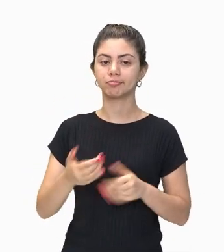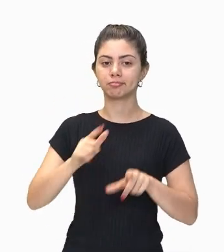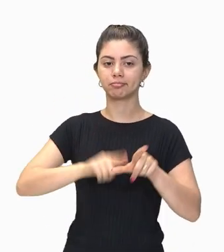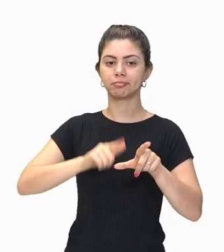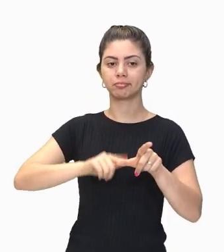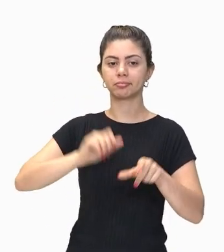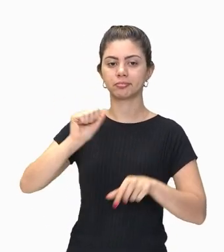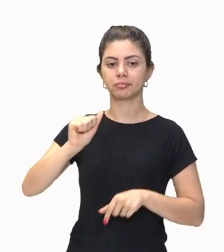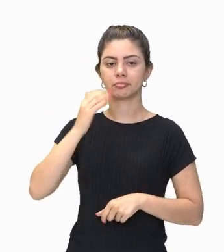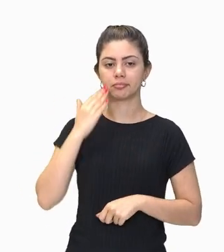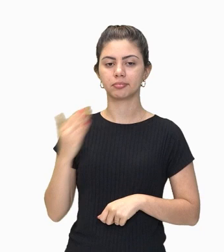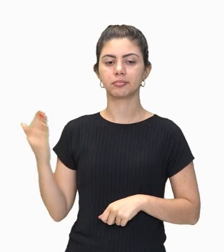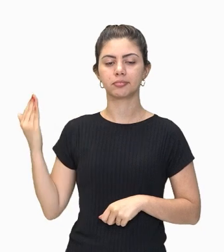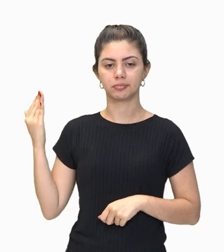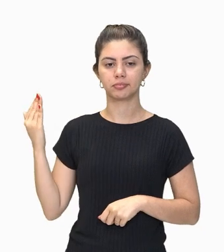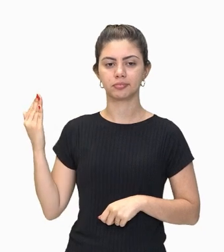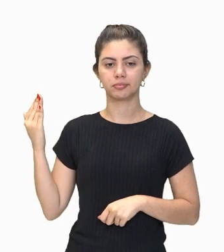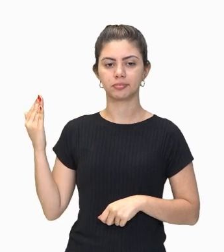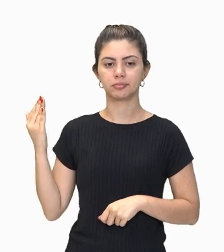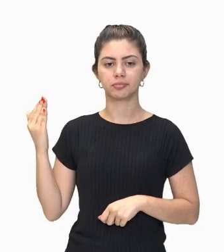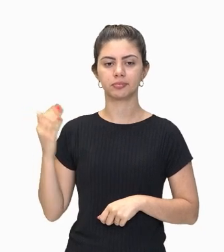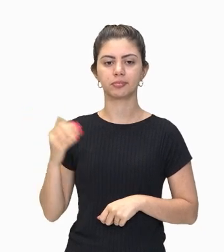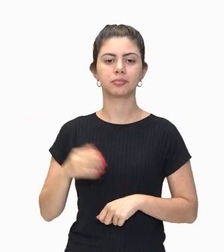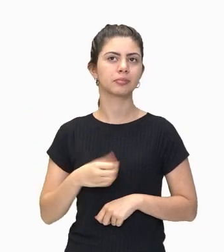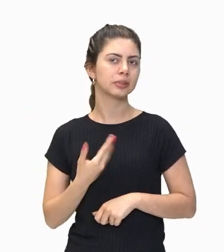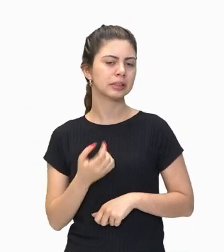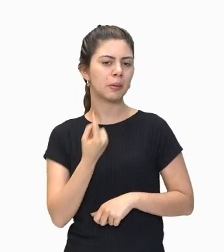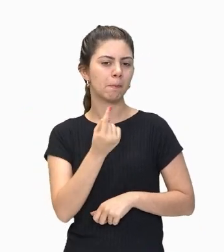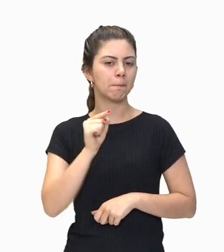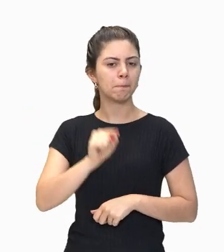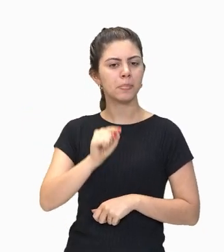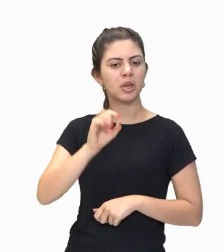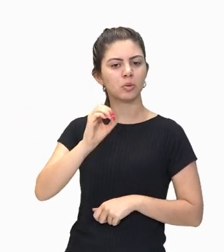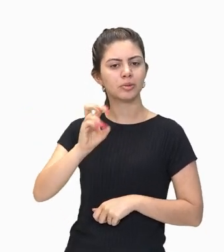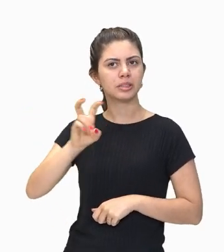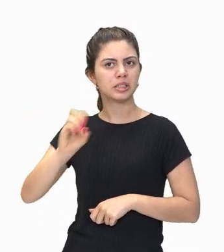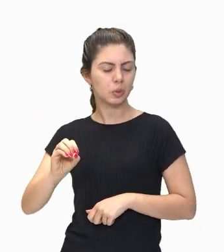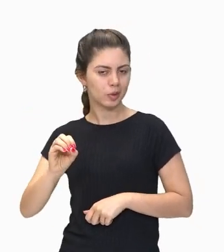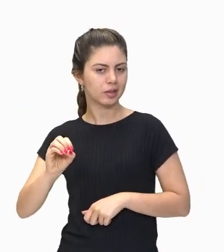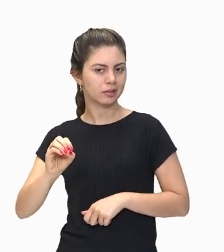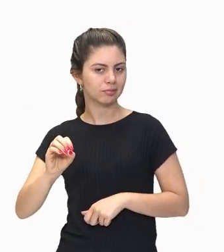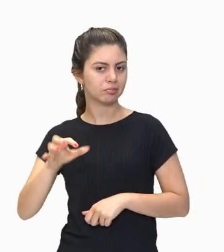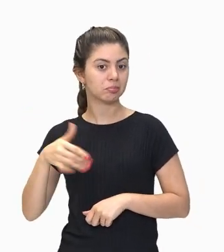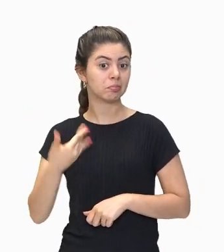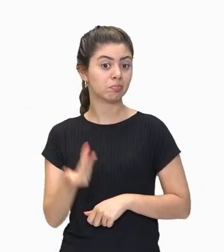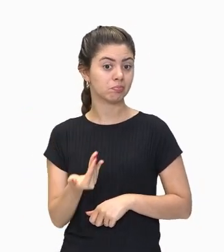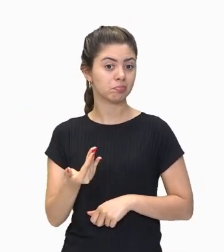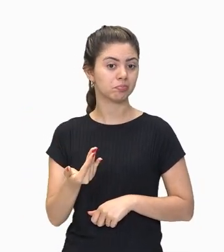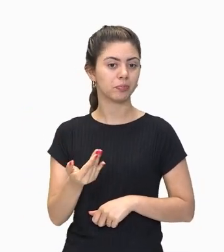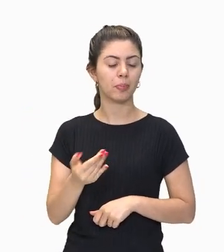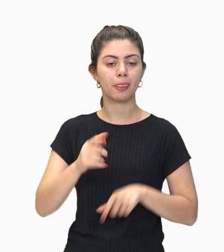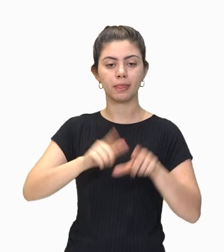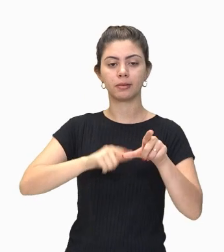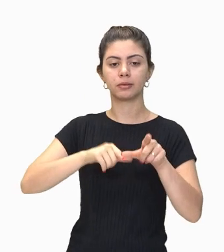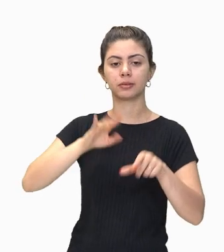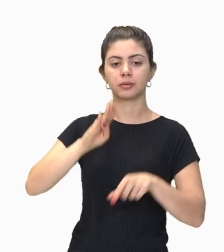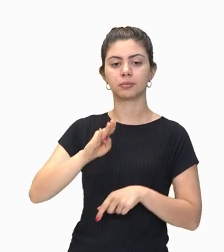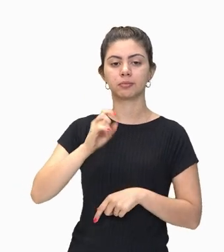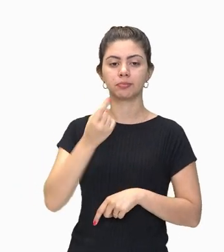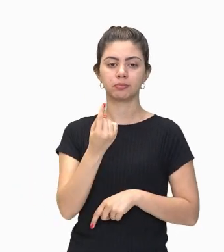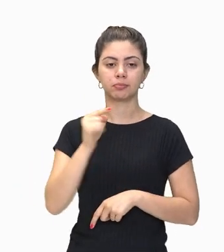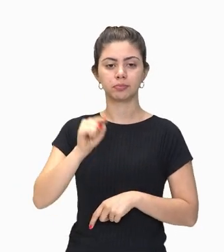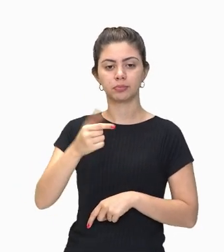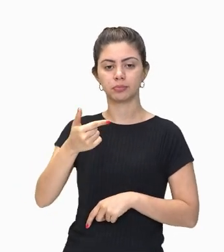R$ 1.050. Será que deu isso, os 150 quilos de farinha? Nossa letra B, R$